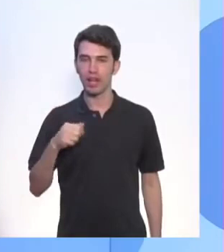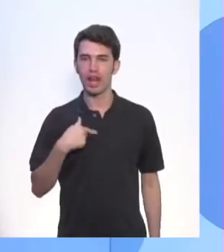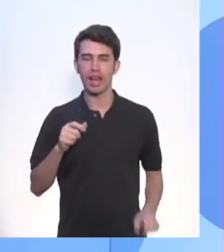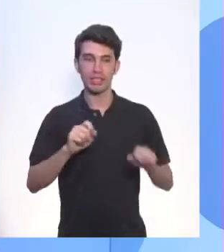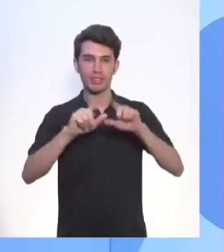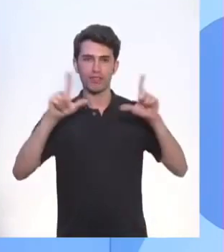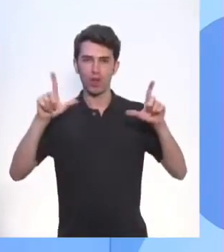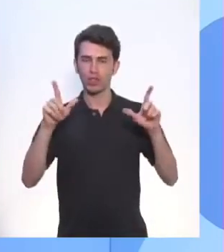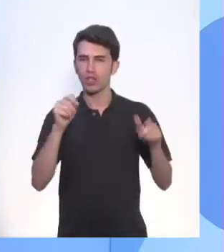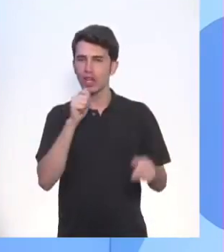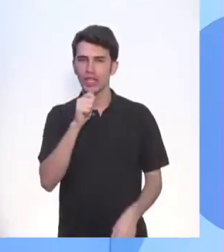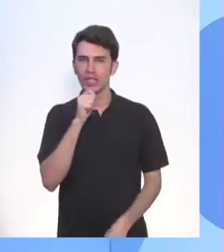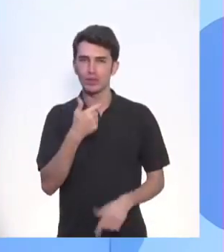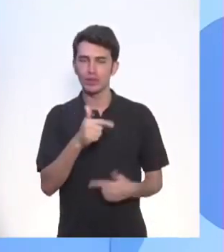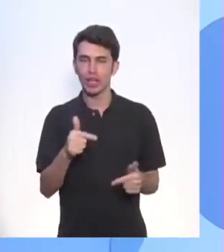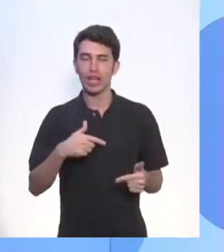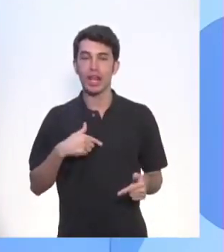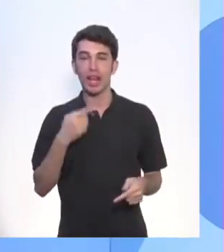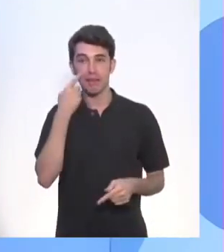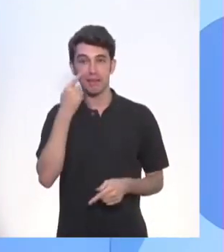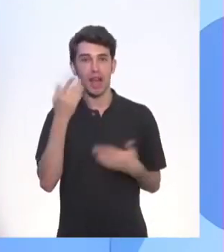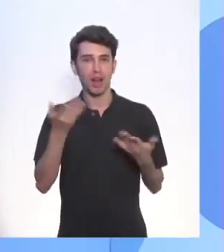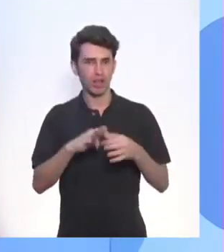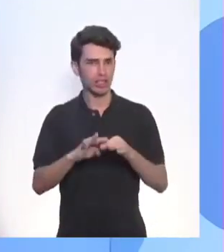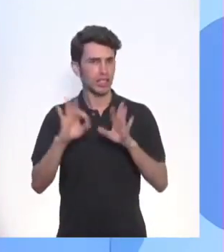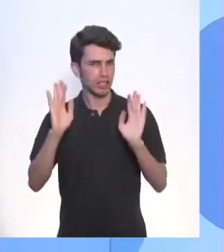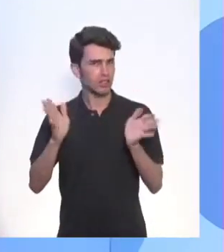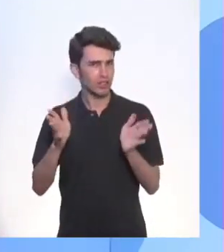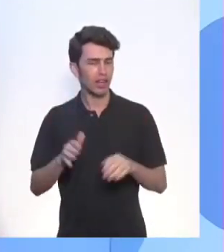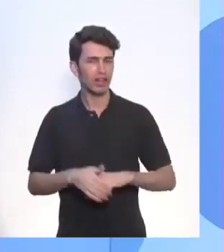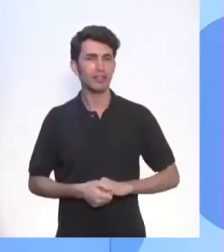estar regularizado agora, Pro? Verifica aí seu aplicativo.